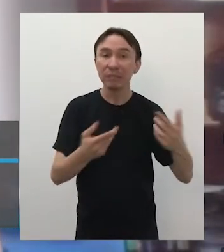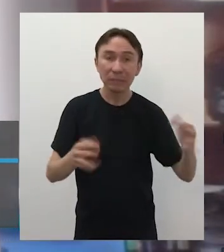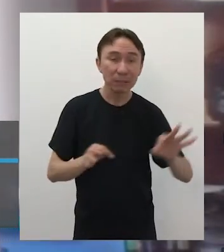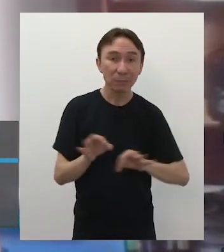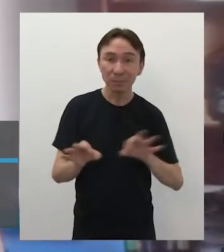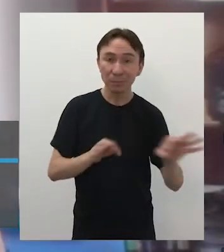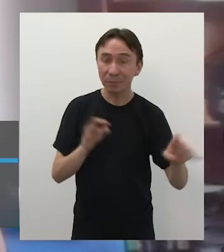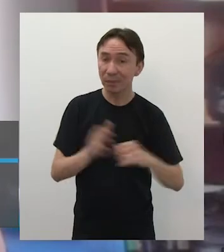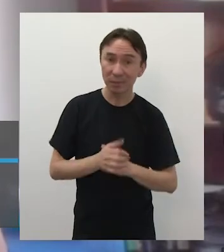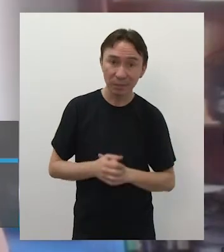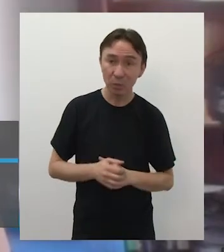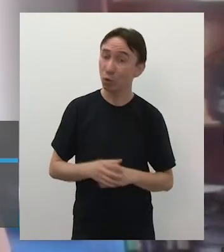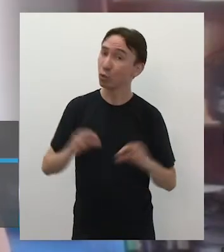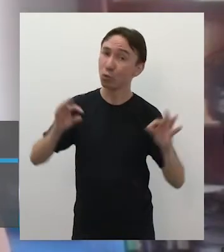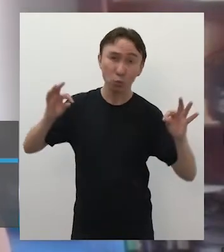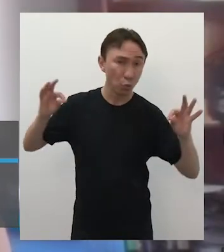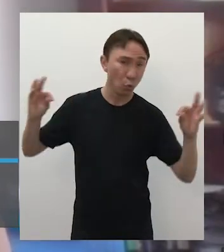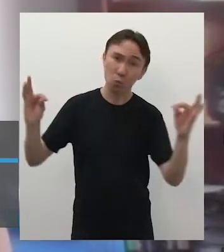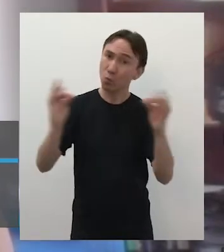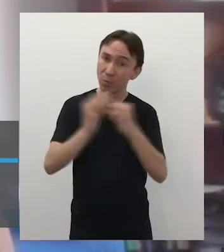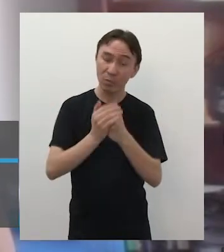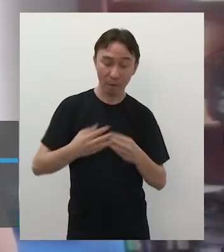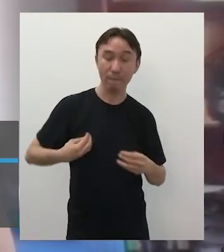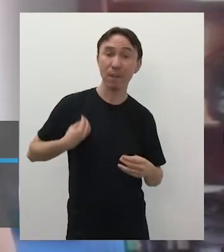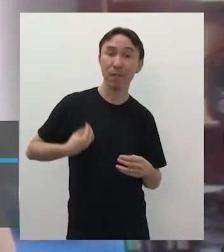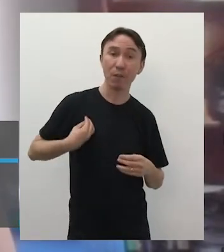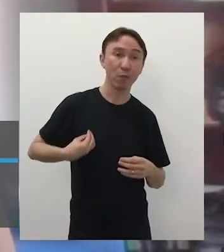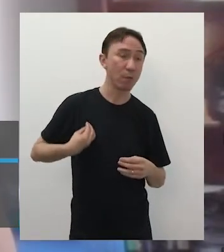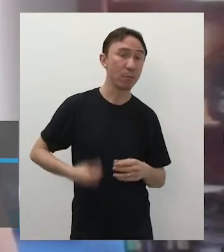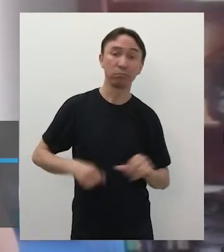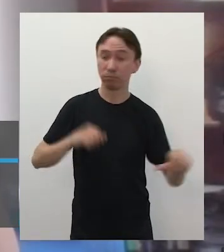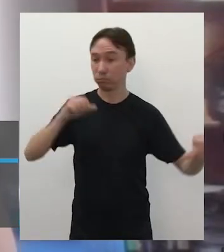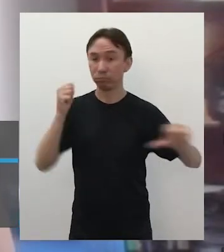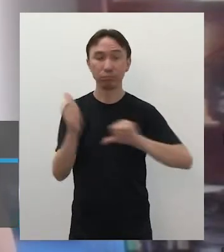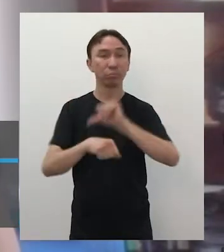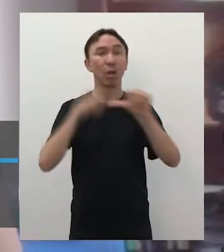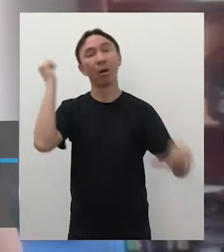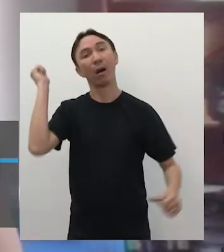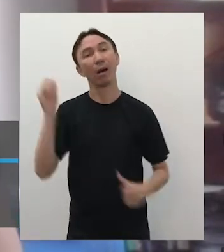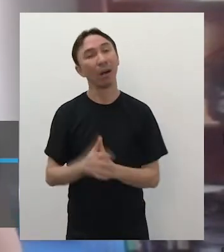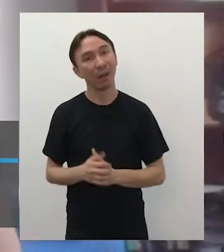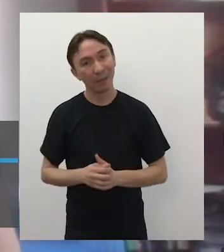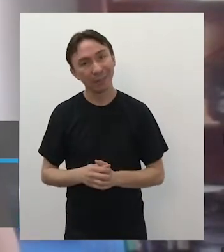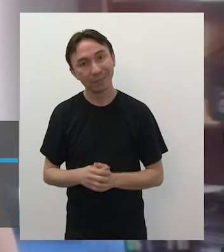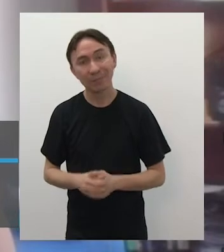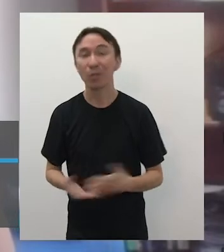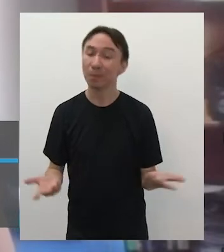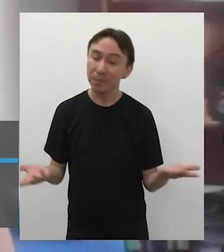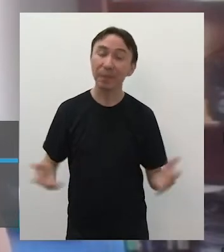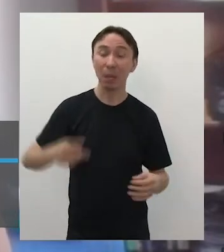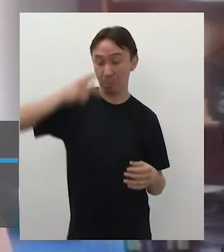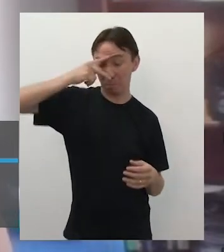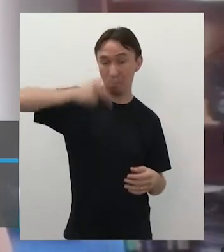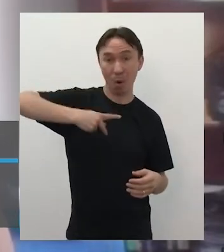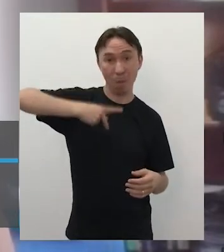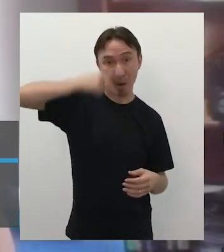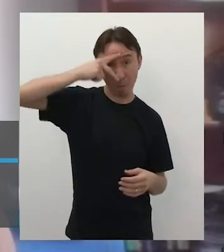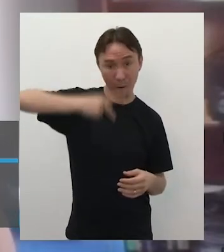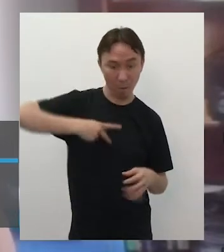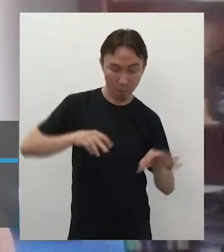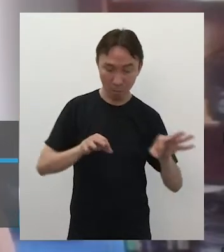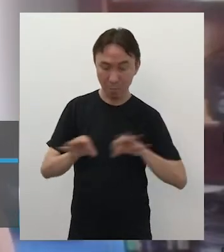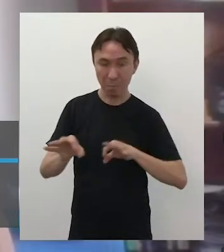vinha comentando, que todo mundo viveu, é justamente a situação da pandemia, né? Todo mundo teve a rotina abalada